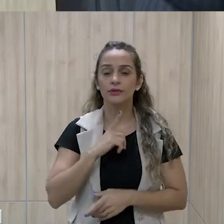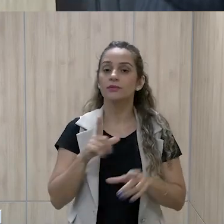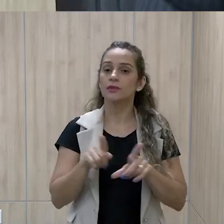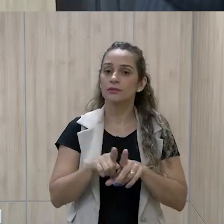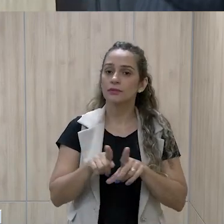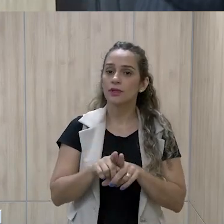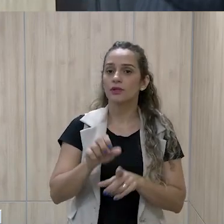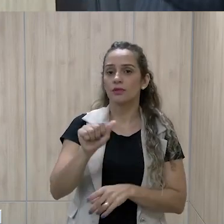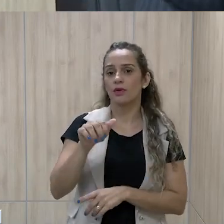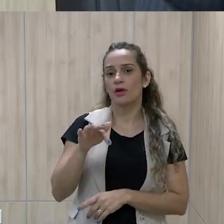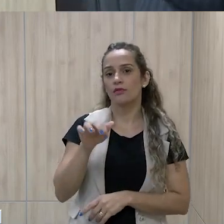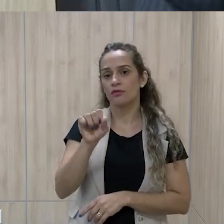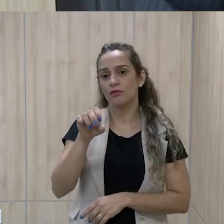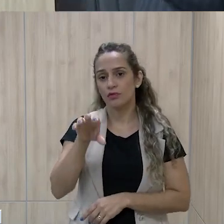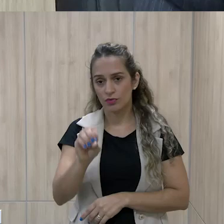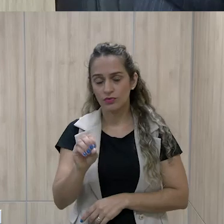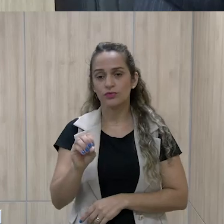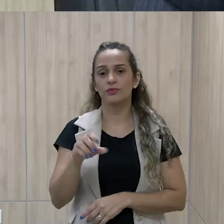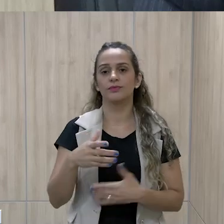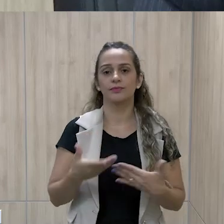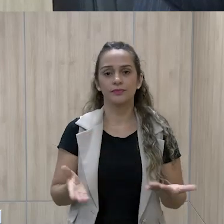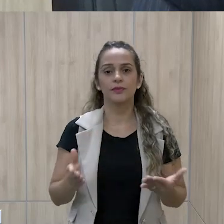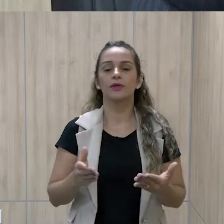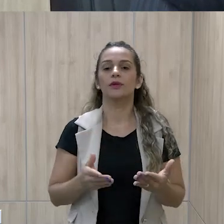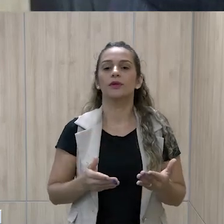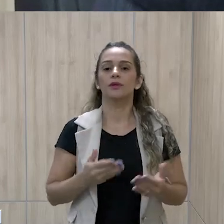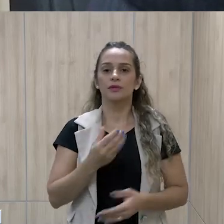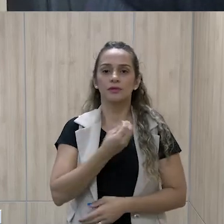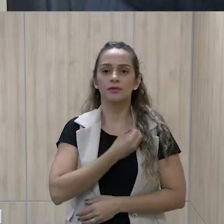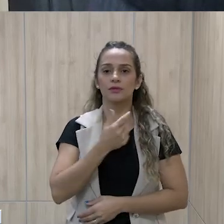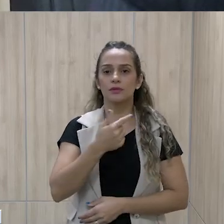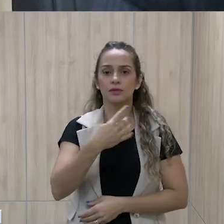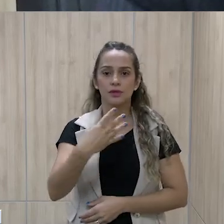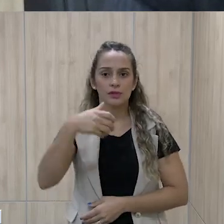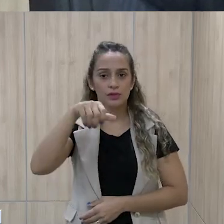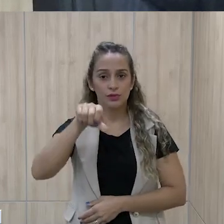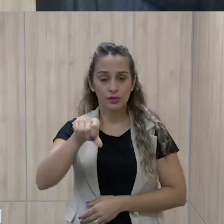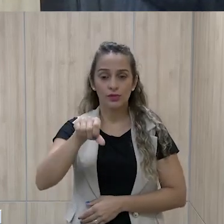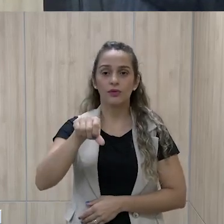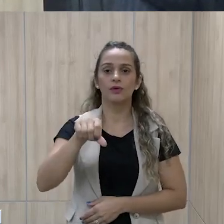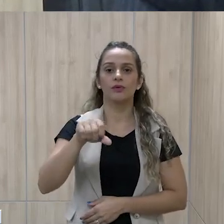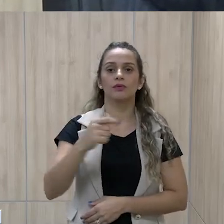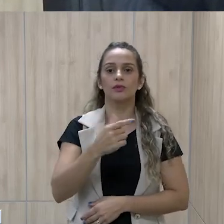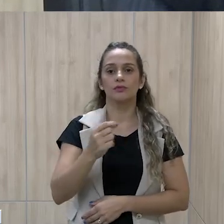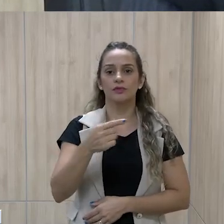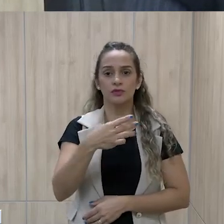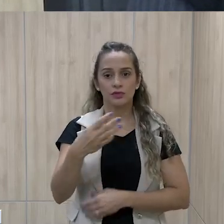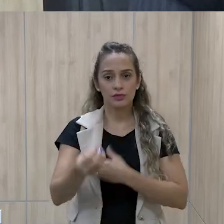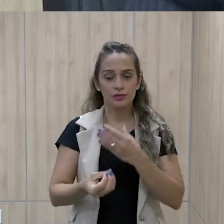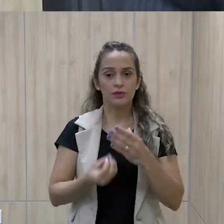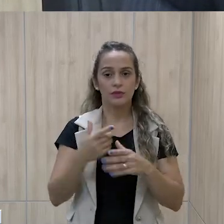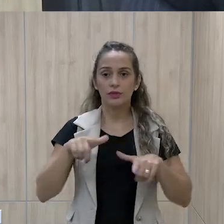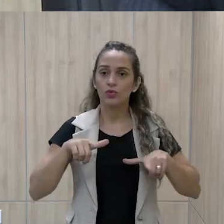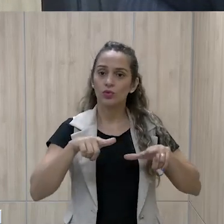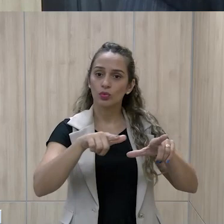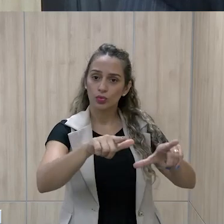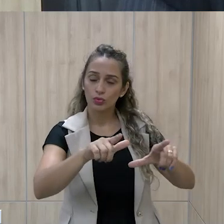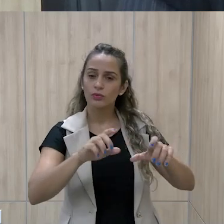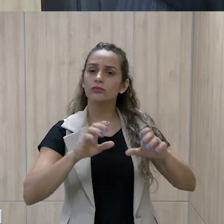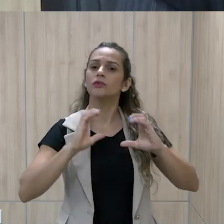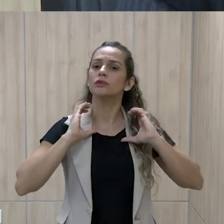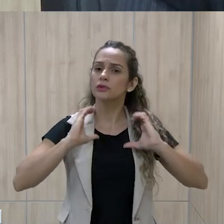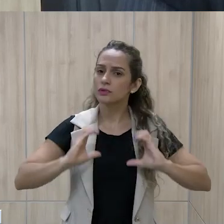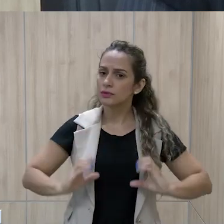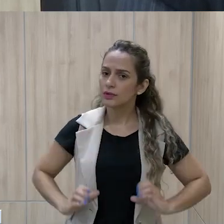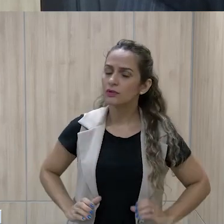nós temos do deputado Afonso Cândido projeto tpf legislativo 249/2023 concede